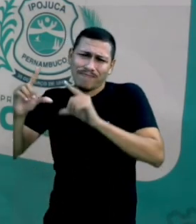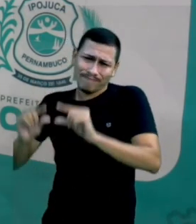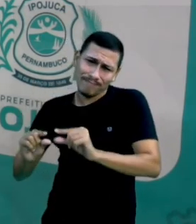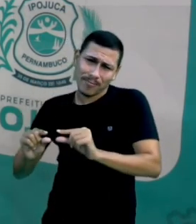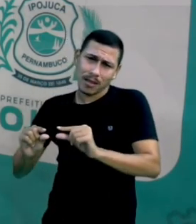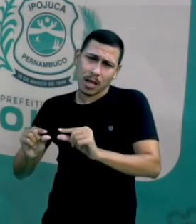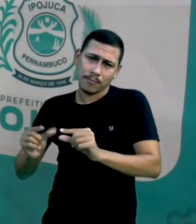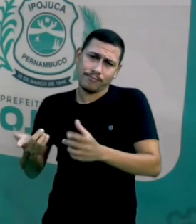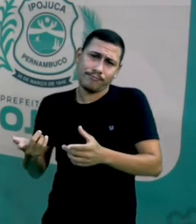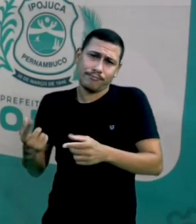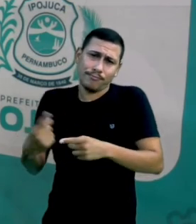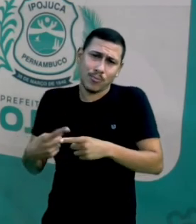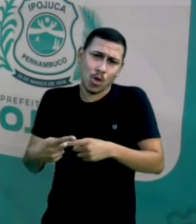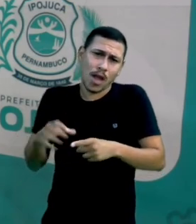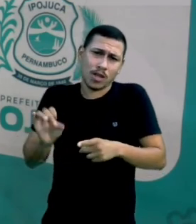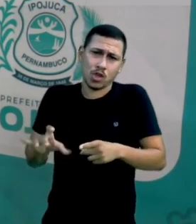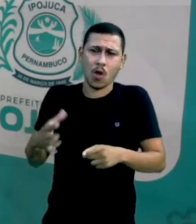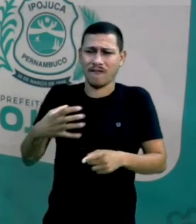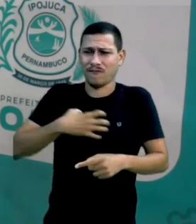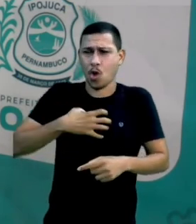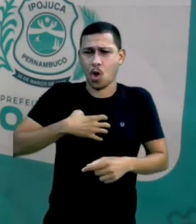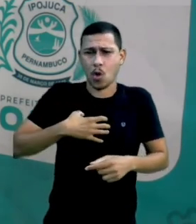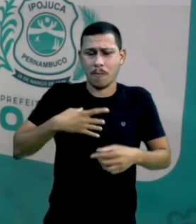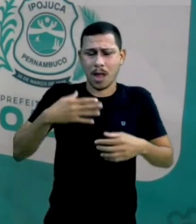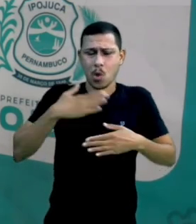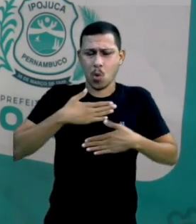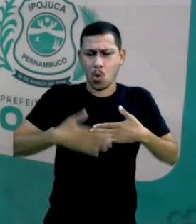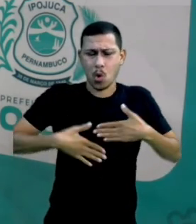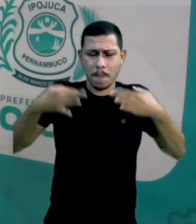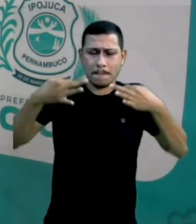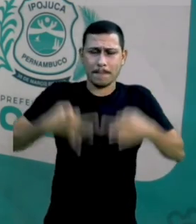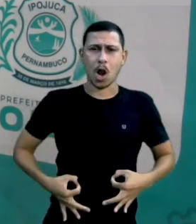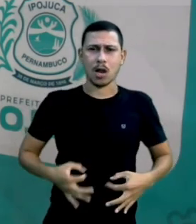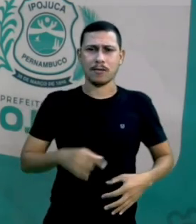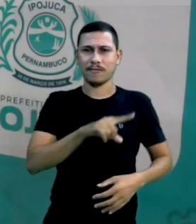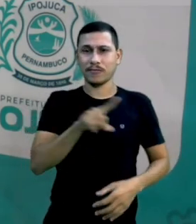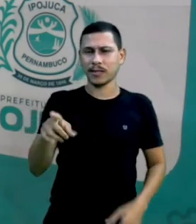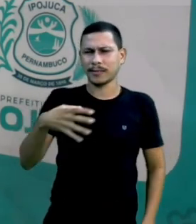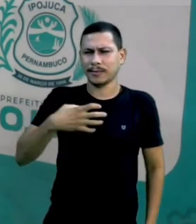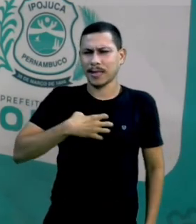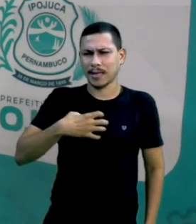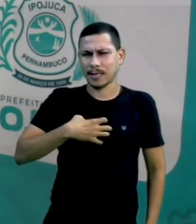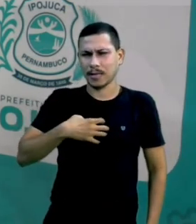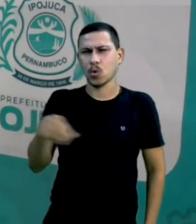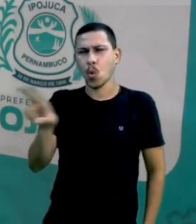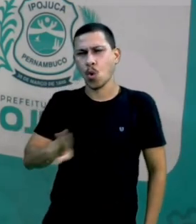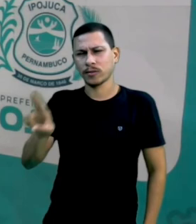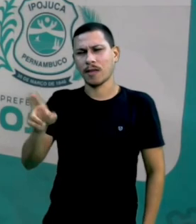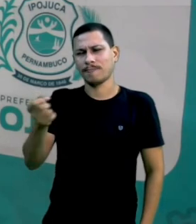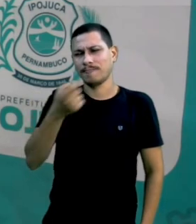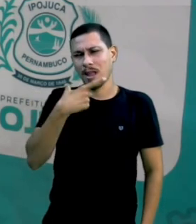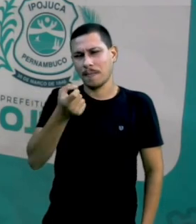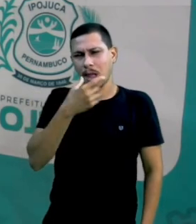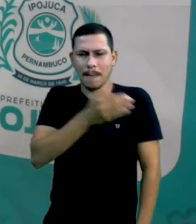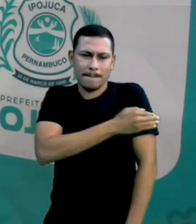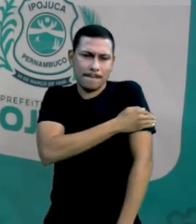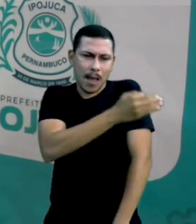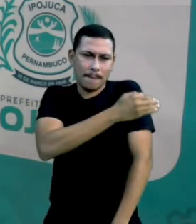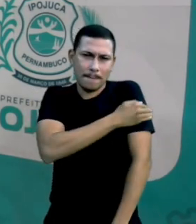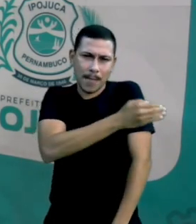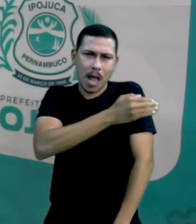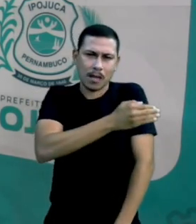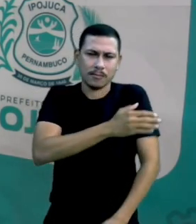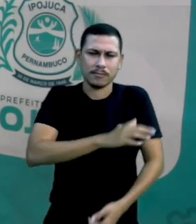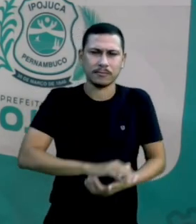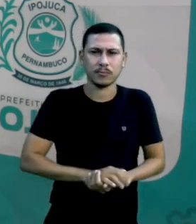resume apenas ao benefício estético. Então, sempre que você sentir vontade de utilizar algum anabolizante,